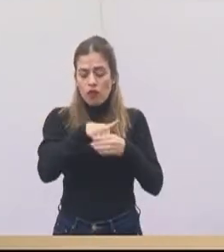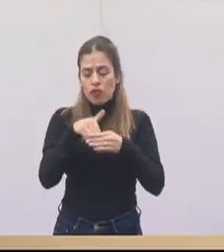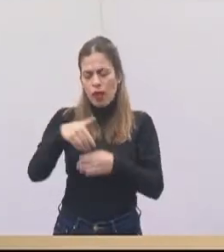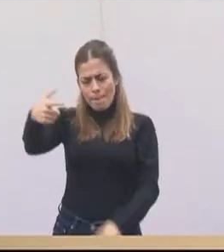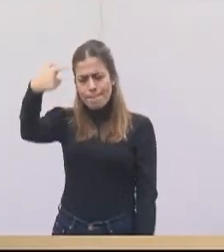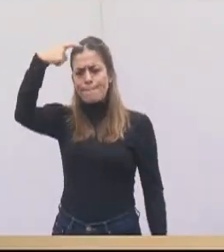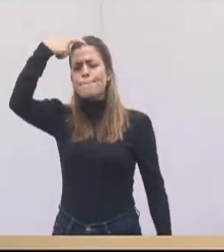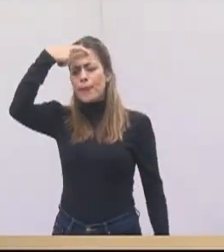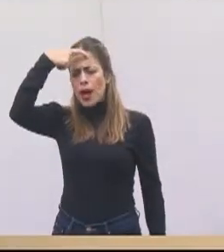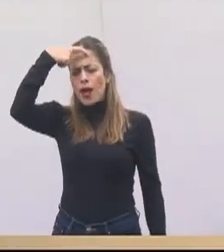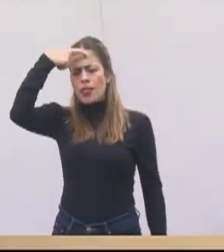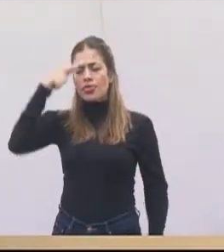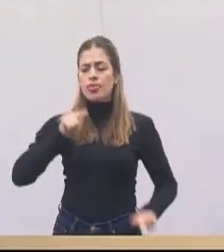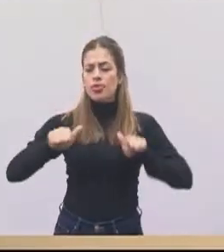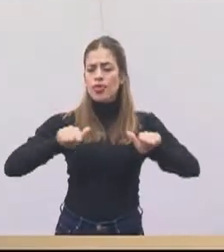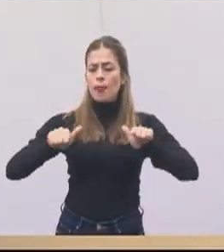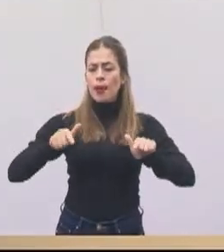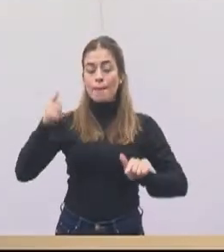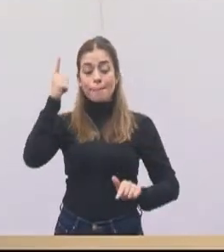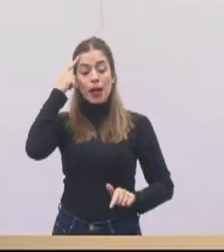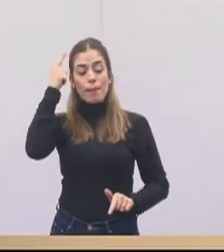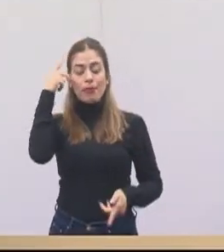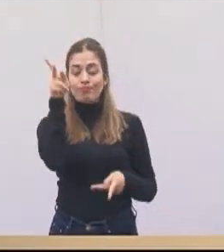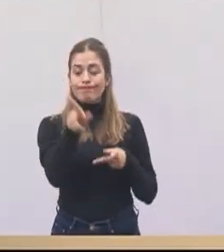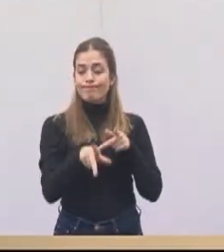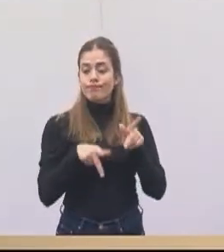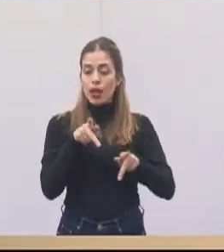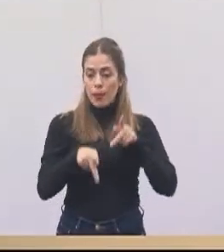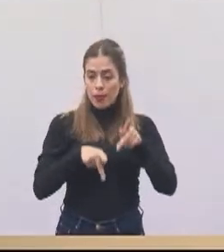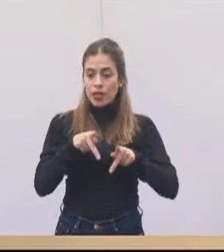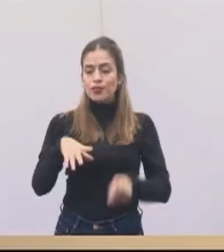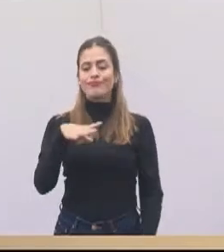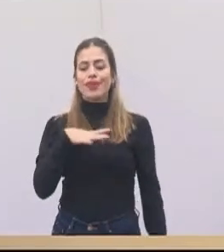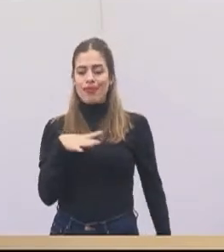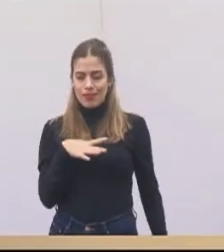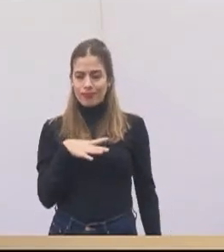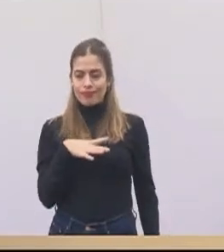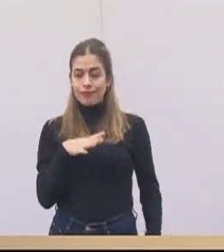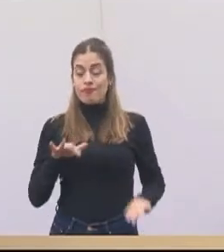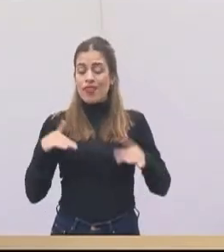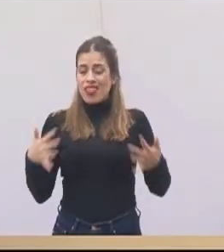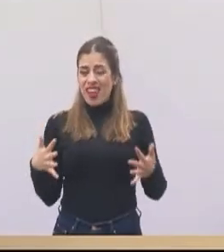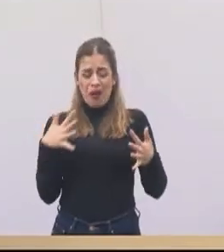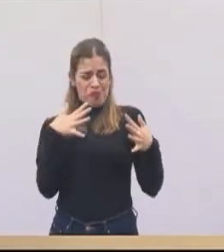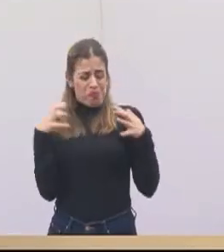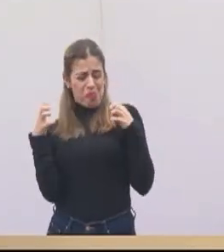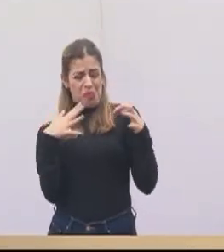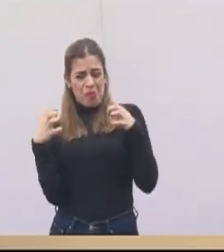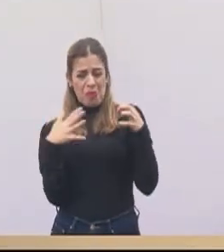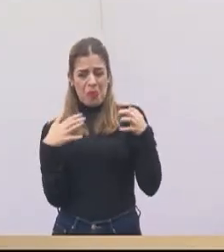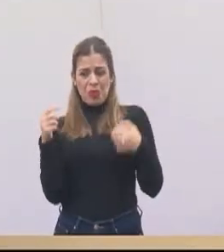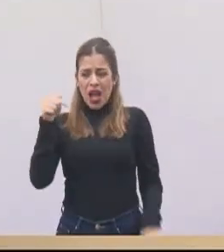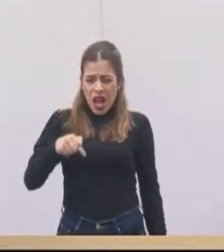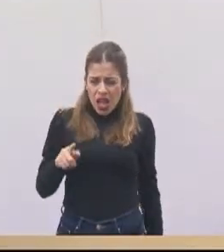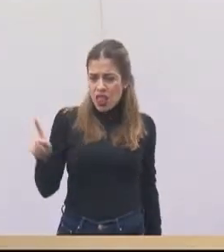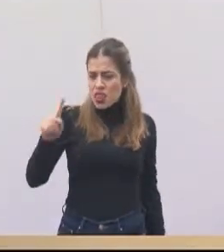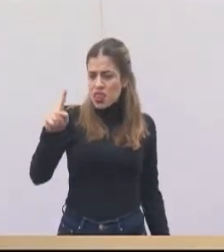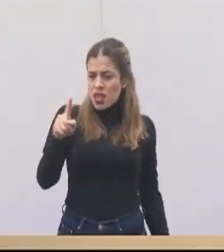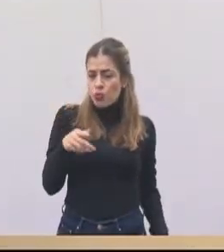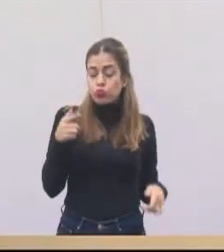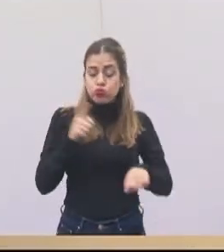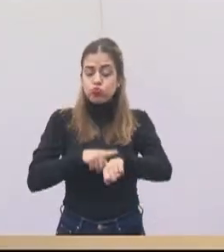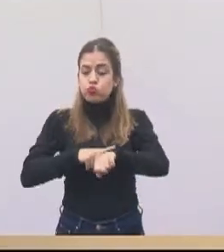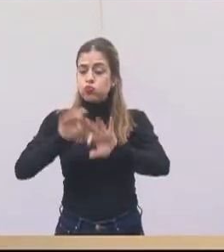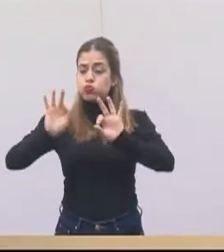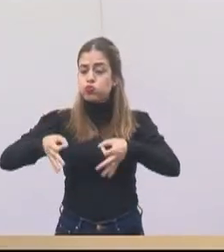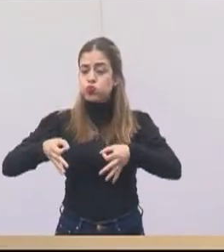trabalhando, pensando na cidade. Eu acho que esse não é o momento da gente se galfinhar aqui. Eu acho que o momento certo é o ano que vem para fazer